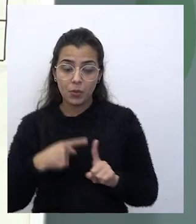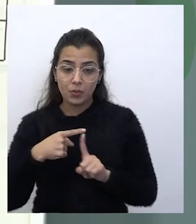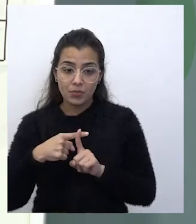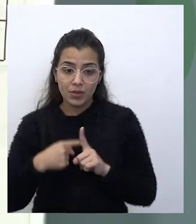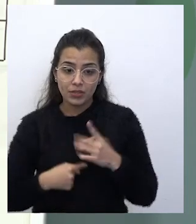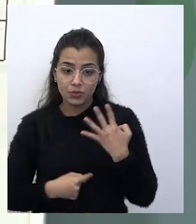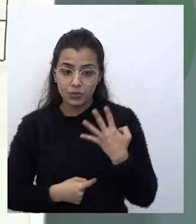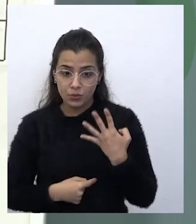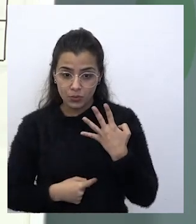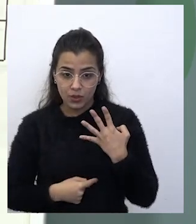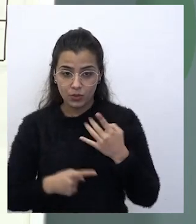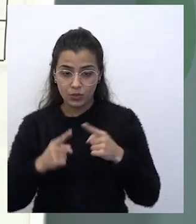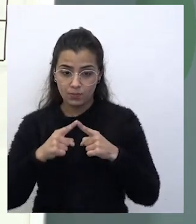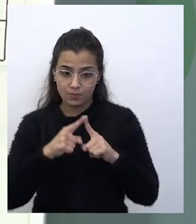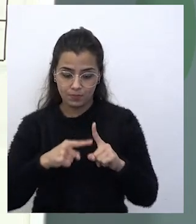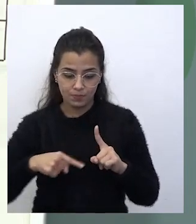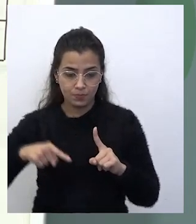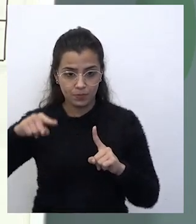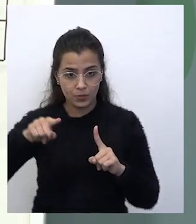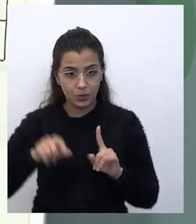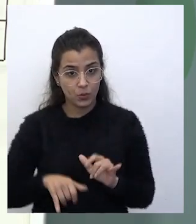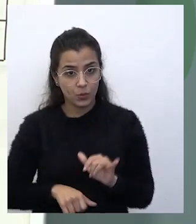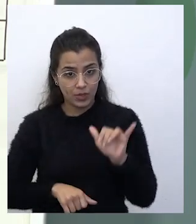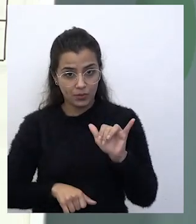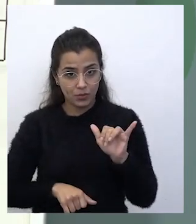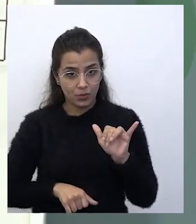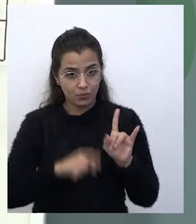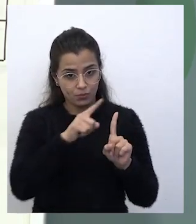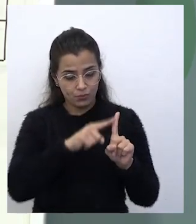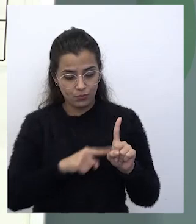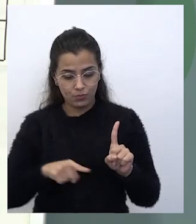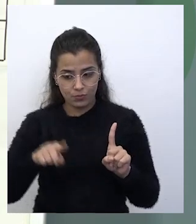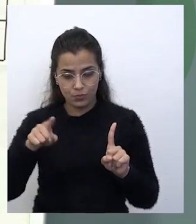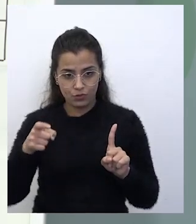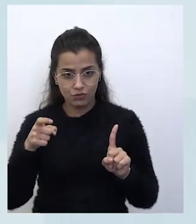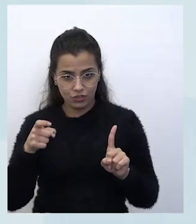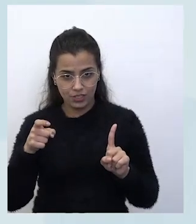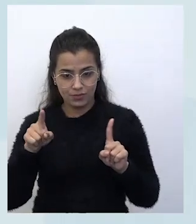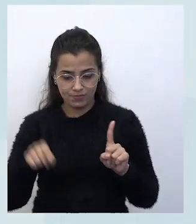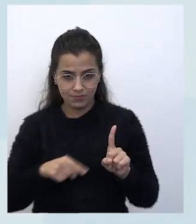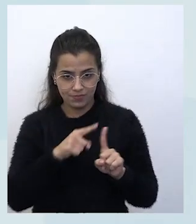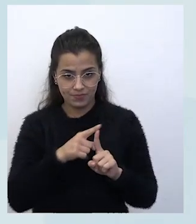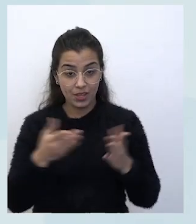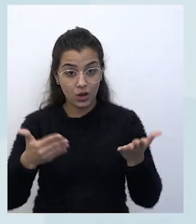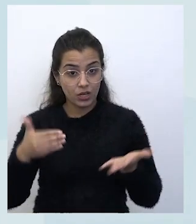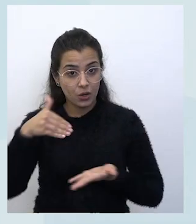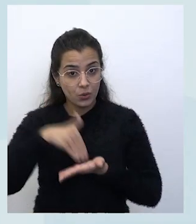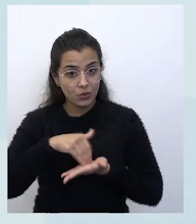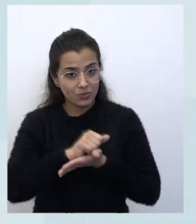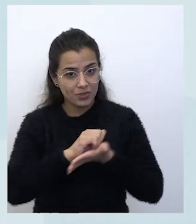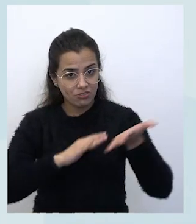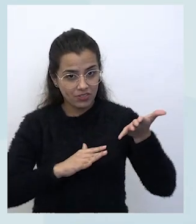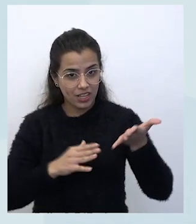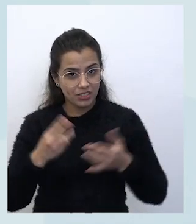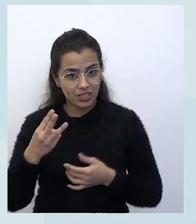que cruza o eixo Y no mais 4. Vamos para uma última atividade. Atividade 3, por favor.